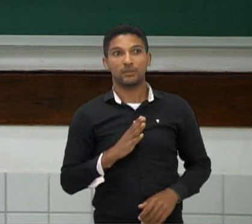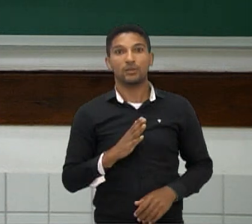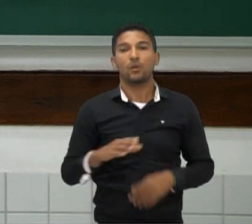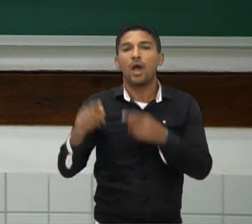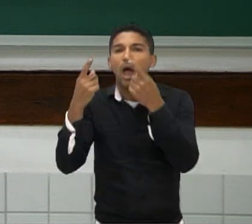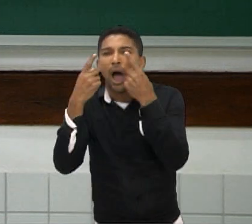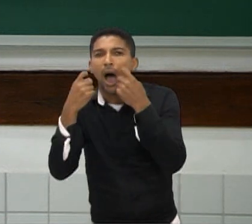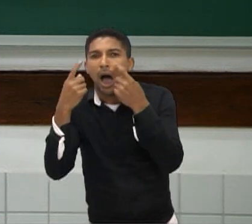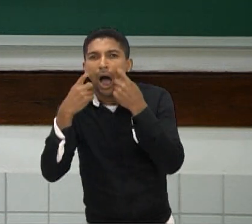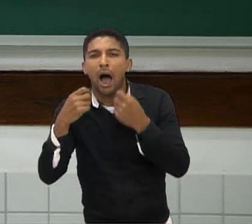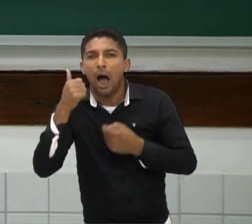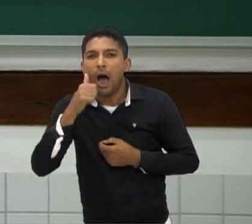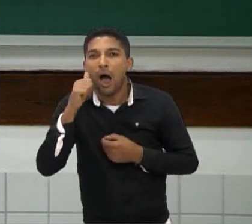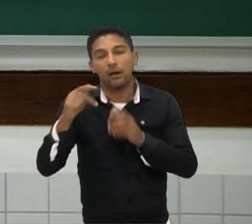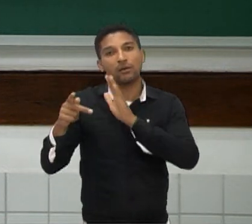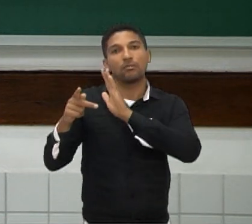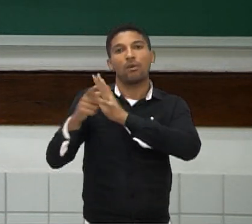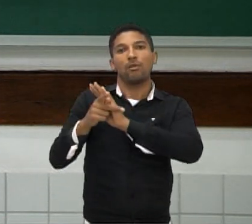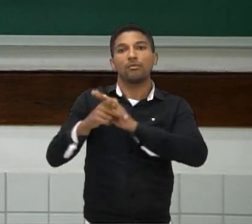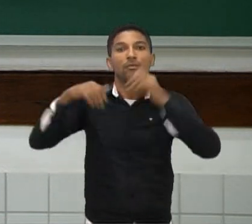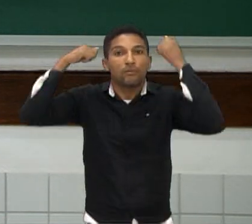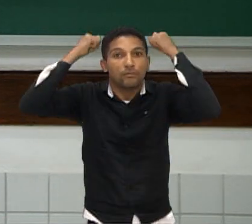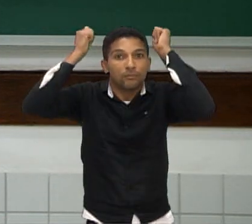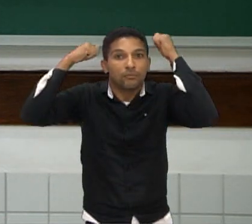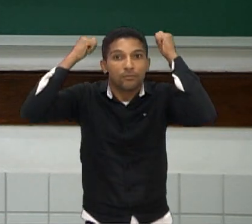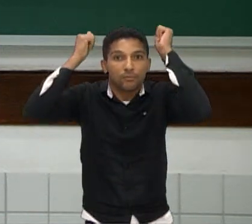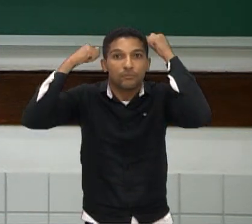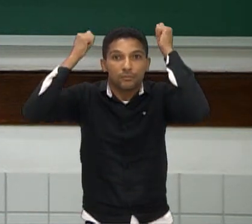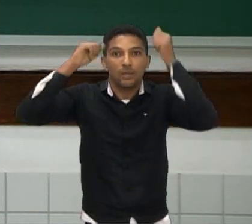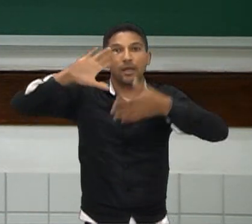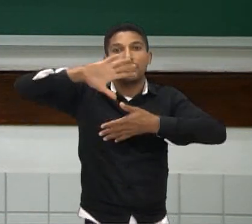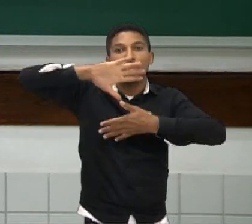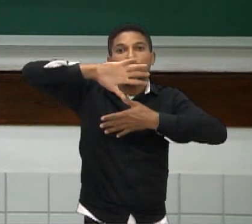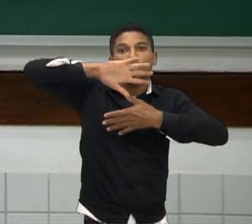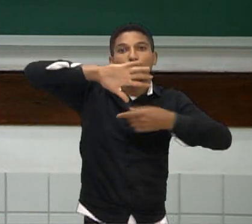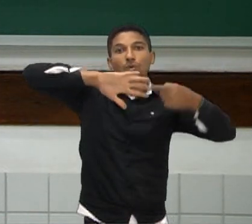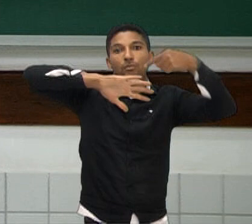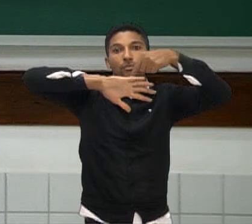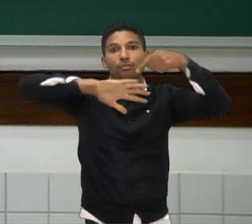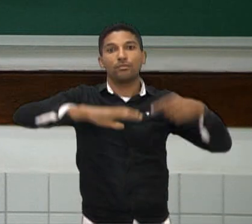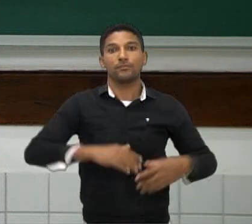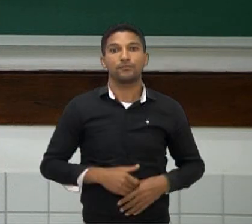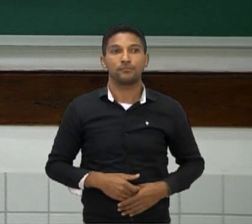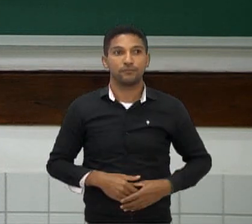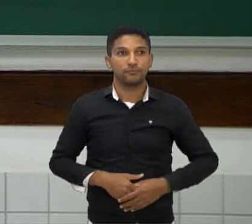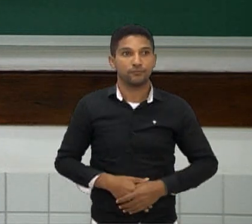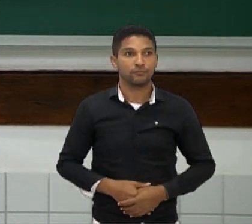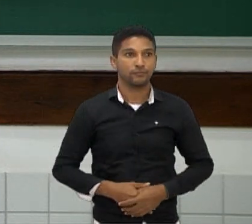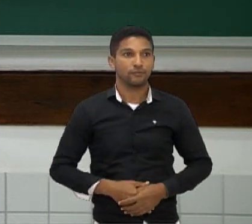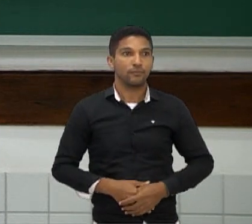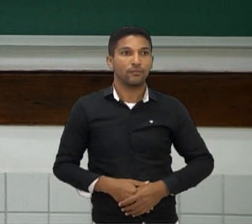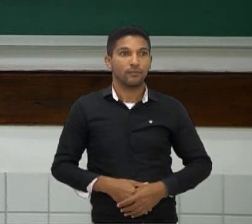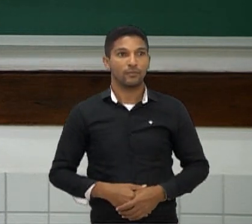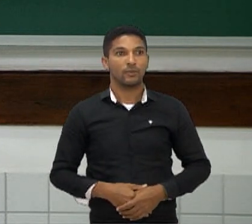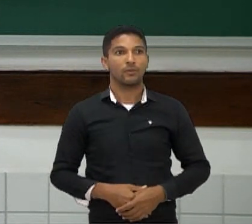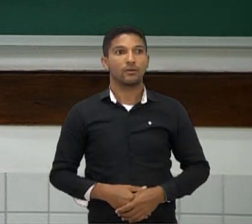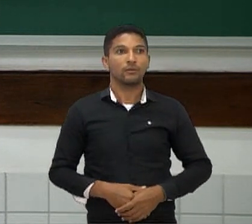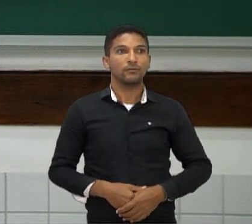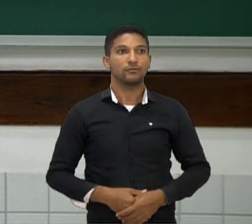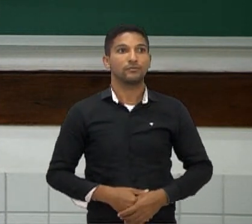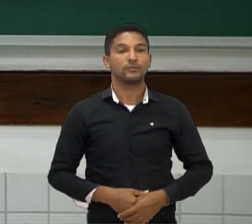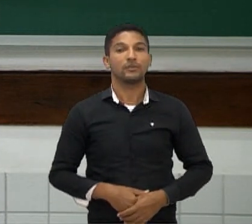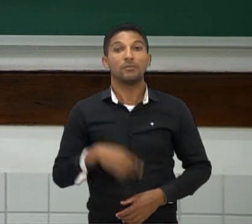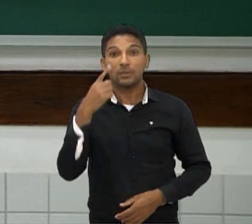da lenda também, que a gente aqui no Brasil tem a Loira do Banheiro, no México tem a